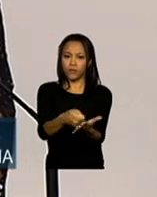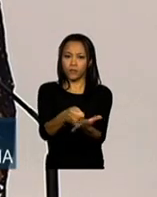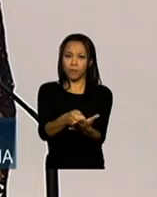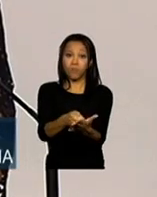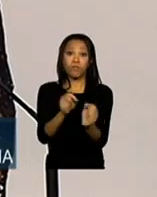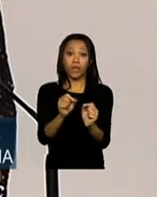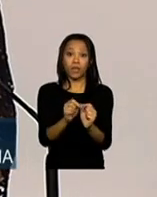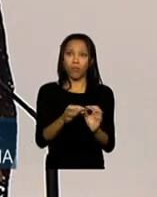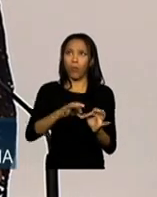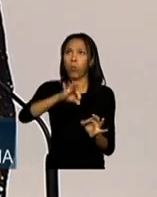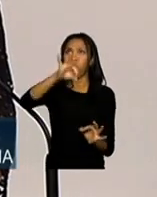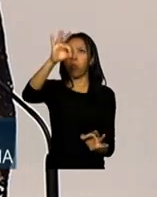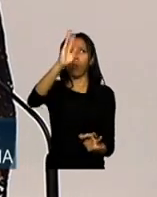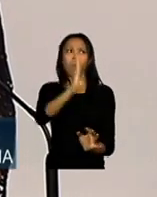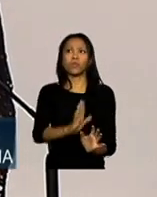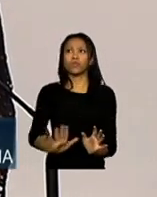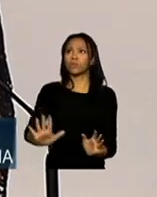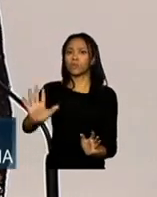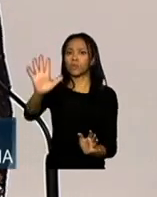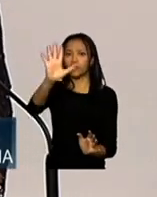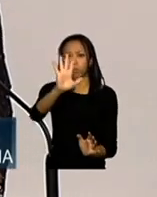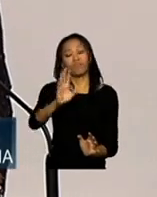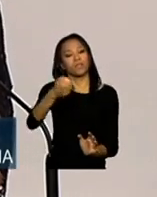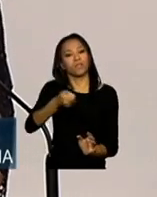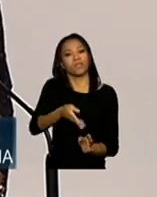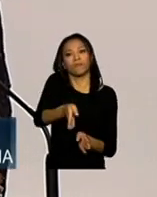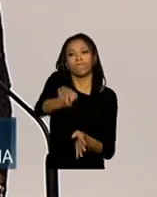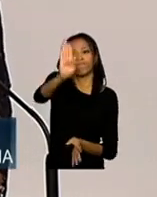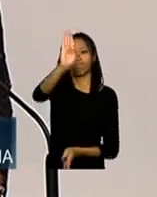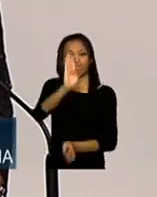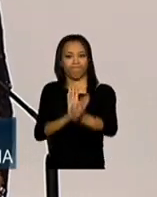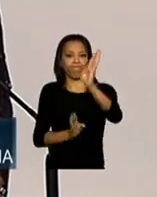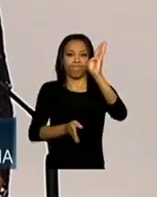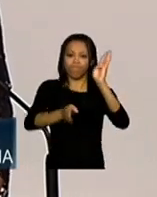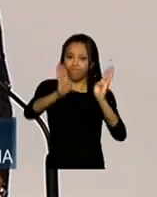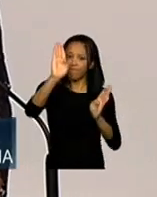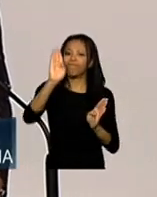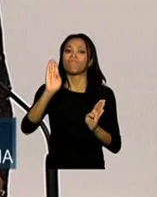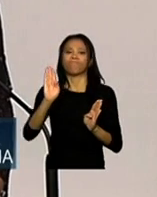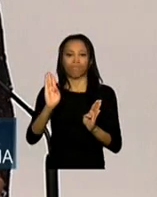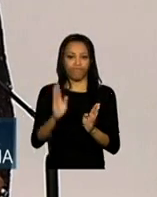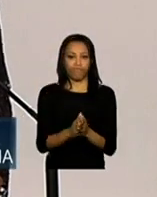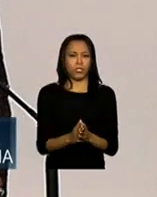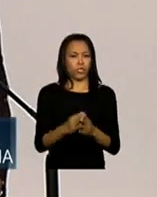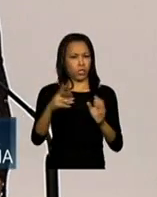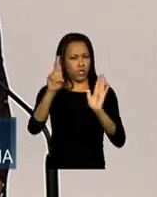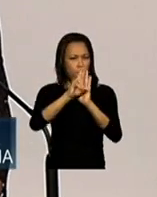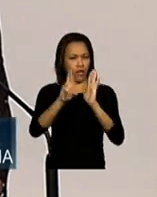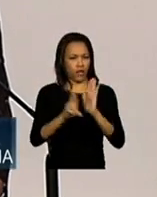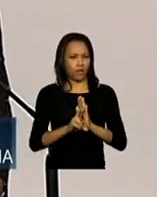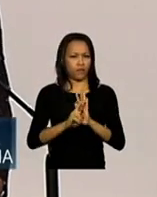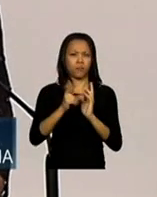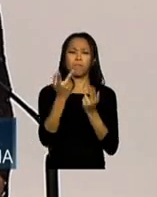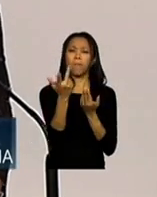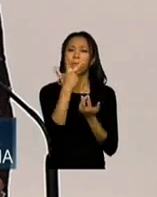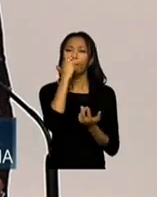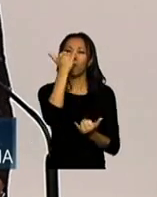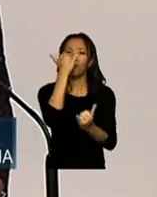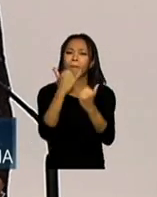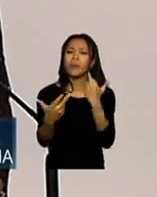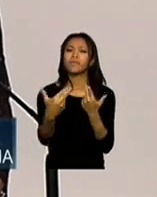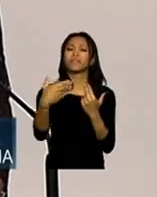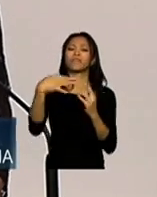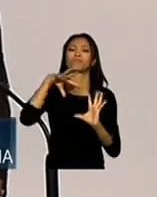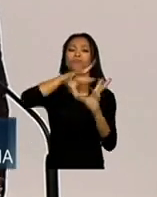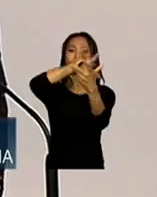do Brasil um sistema ferroviário de porte internacional. É fato que nós